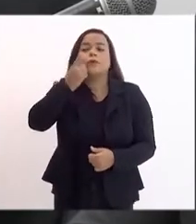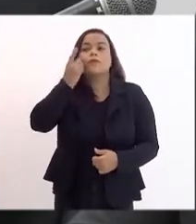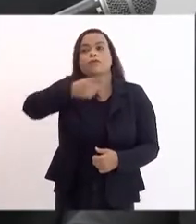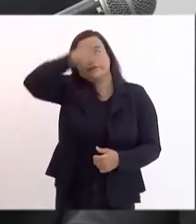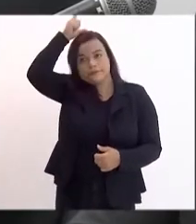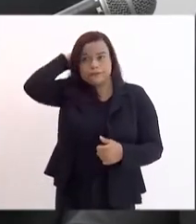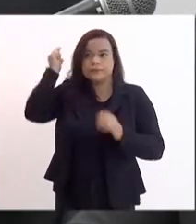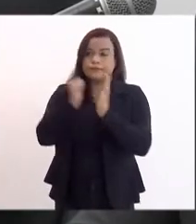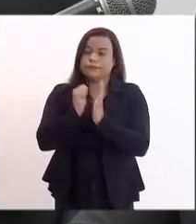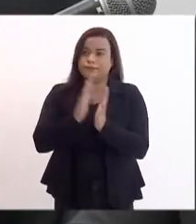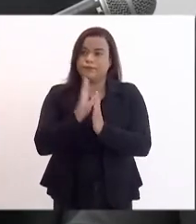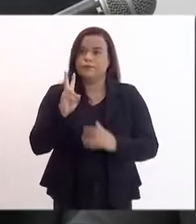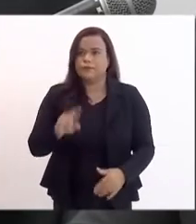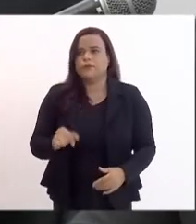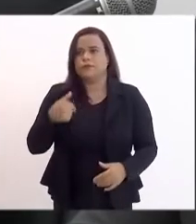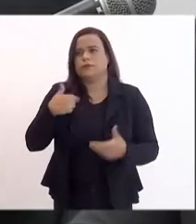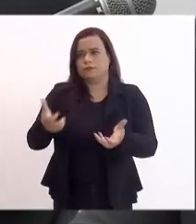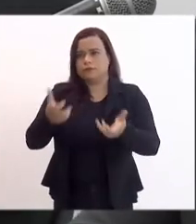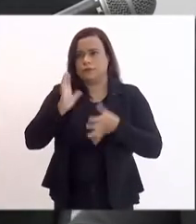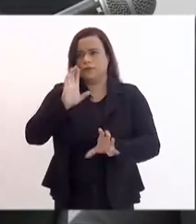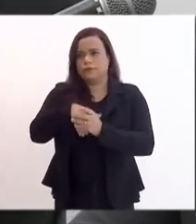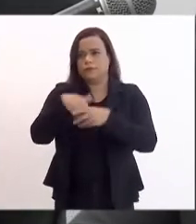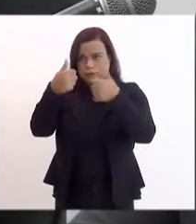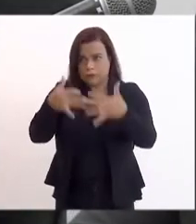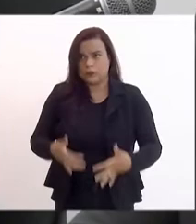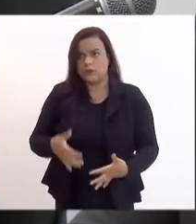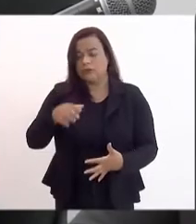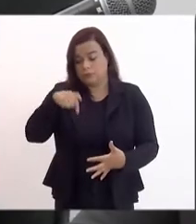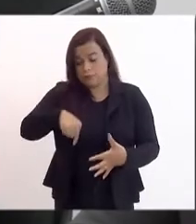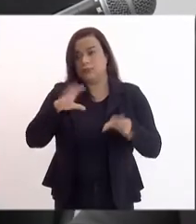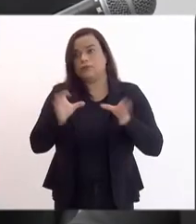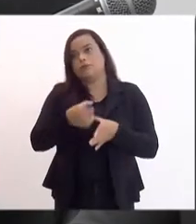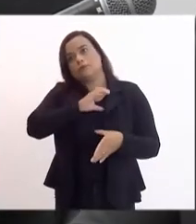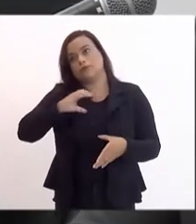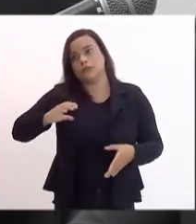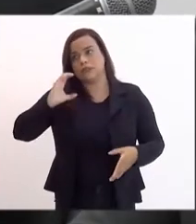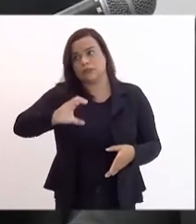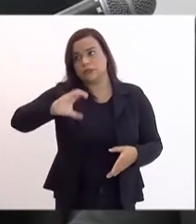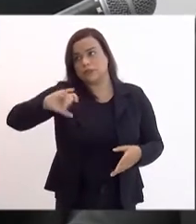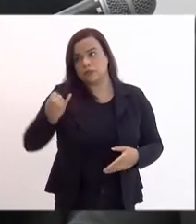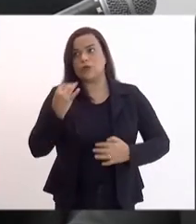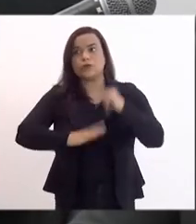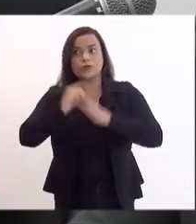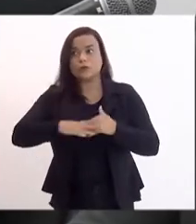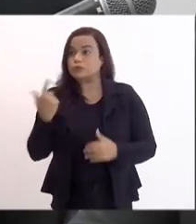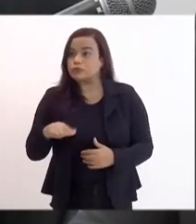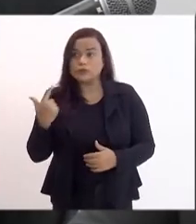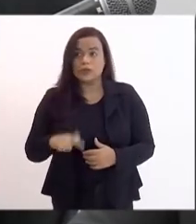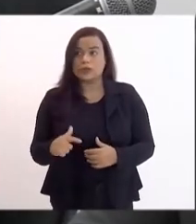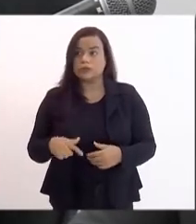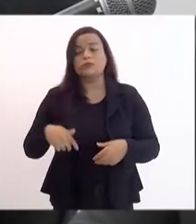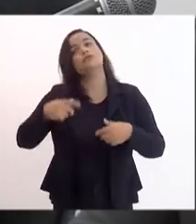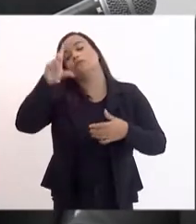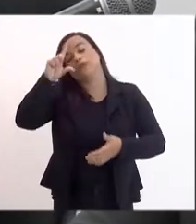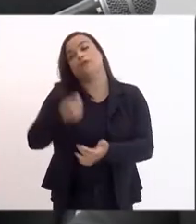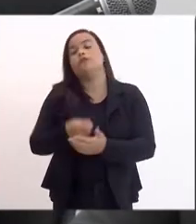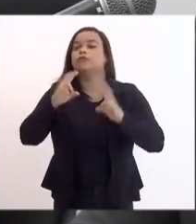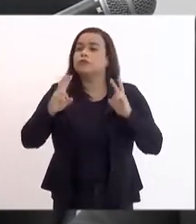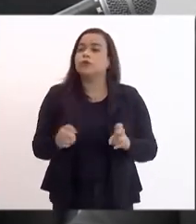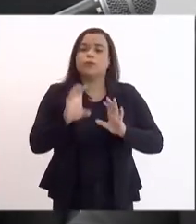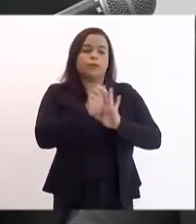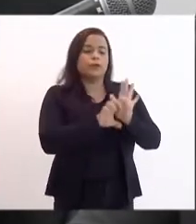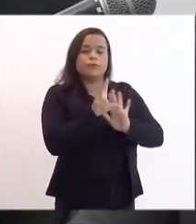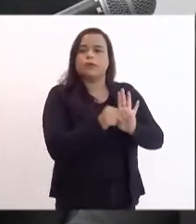inclusive, apontar meu voto. O CCJ não tem, na minha opinião, competência para deliberar sobre emendas de CPI. CPI se